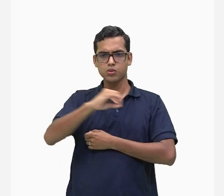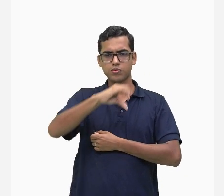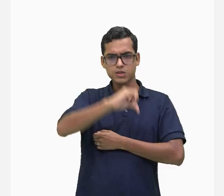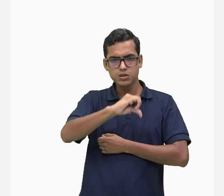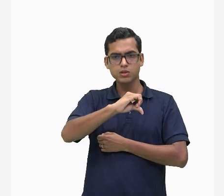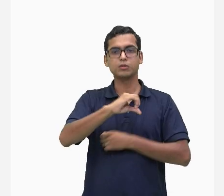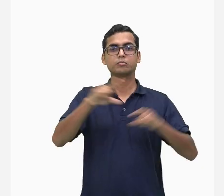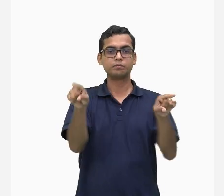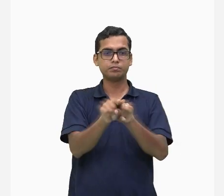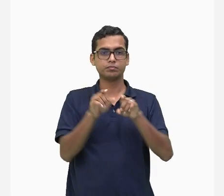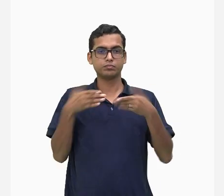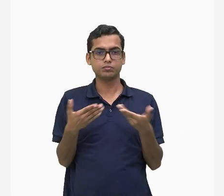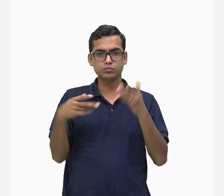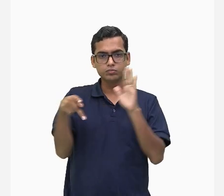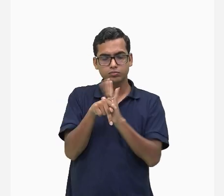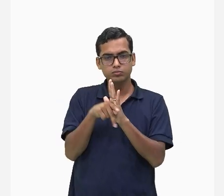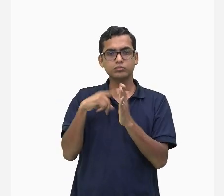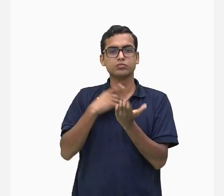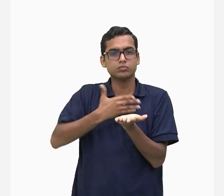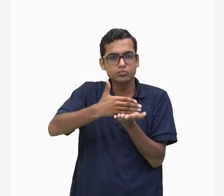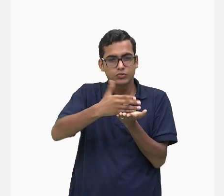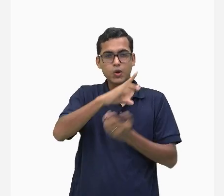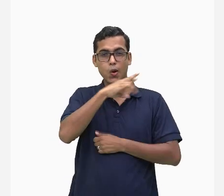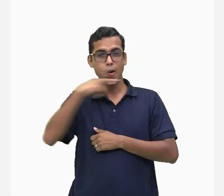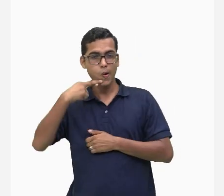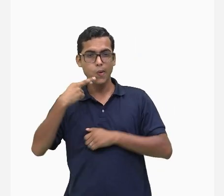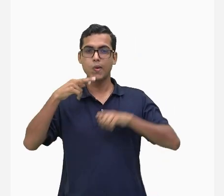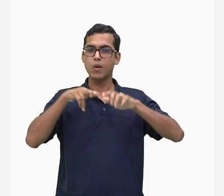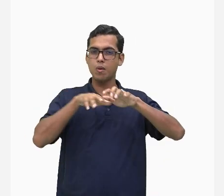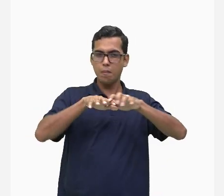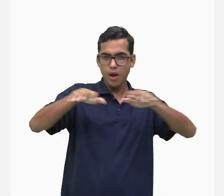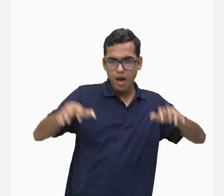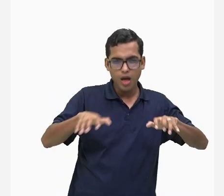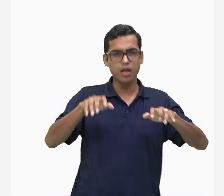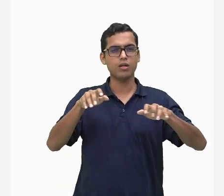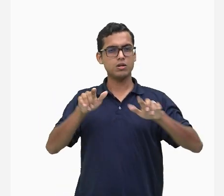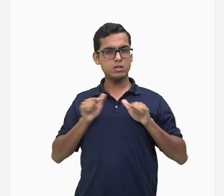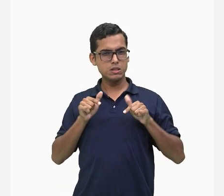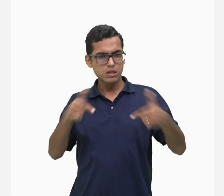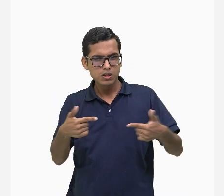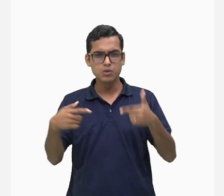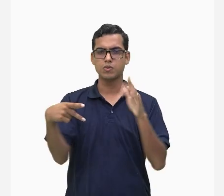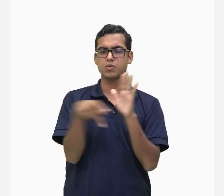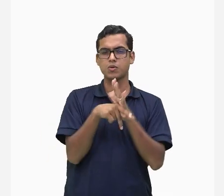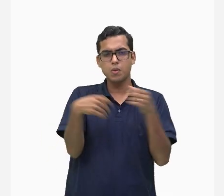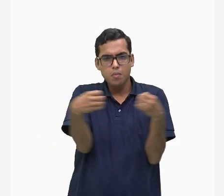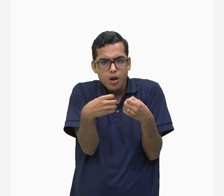né, dessa região aí que estava próximo à Geórgia, né, tanto de